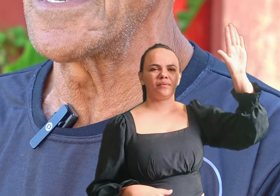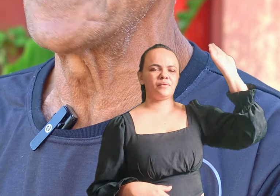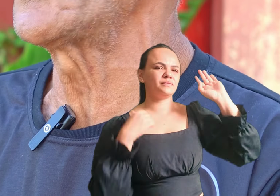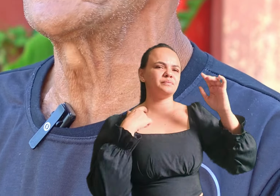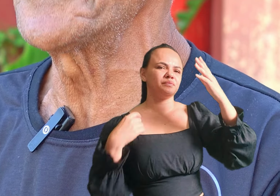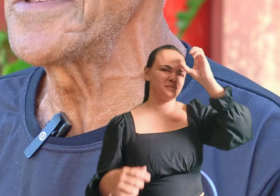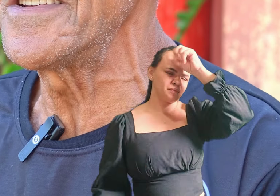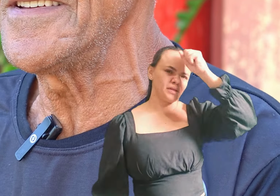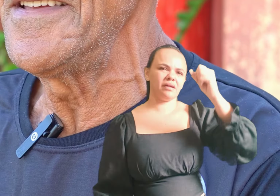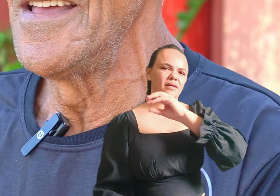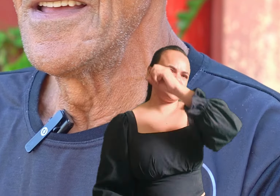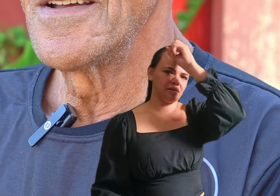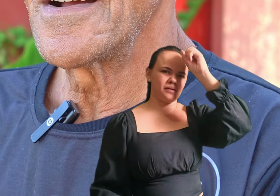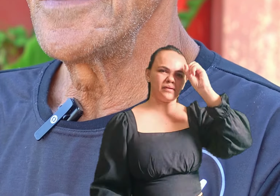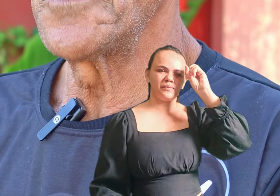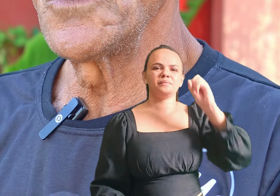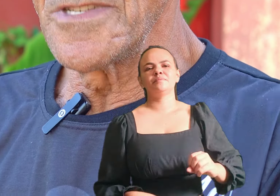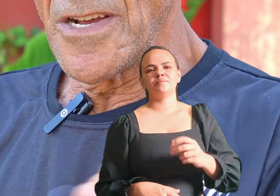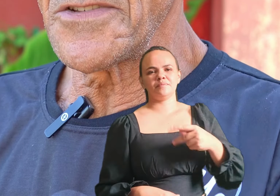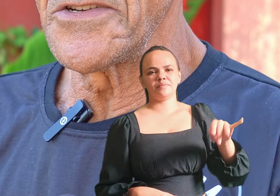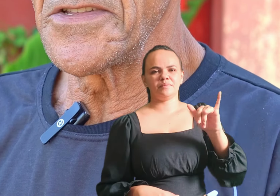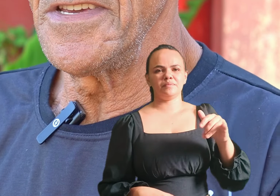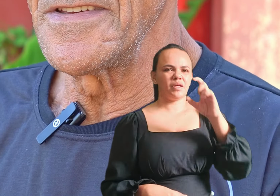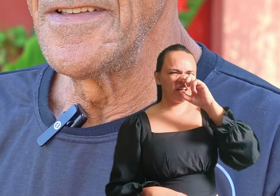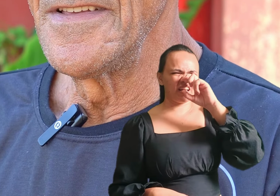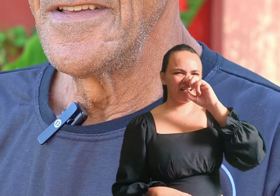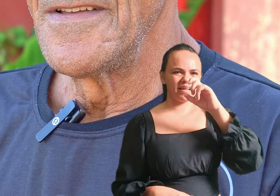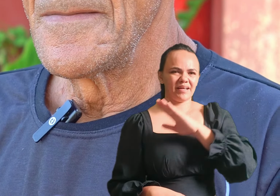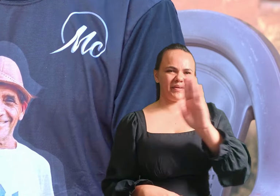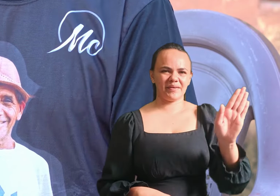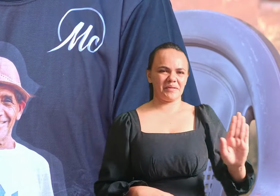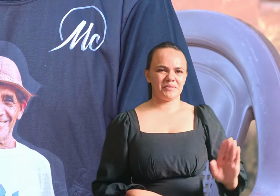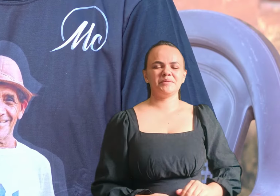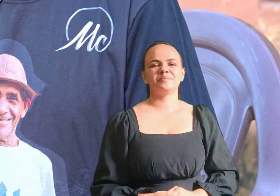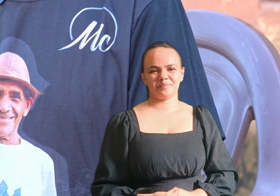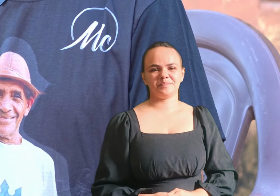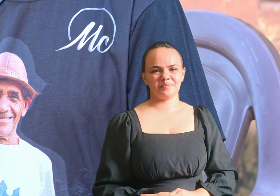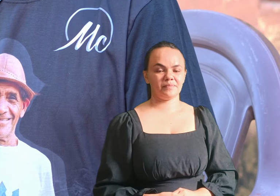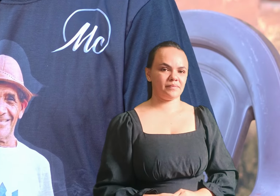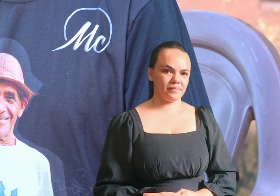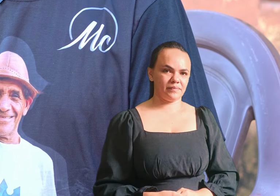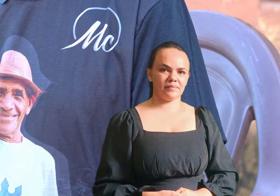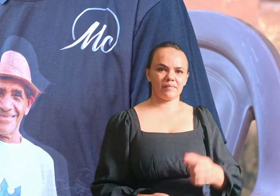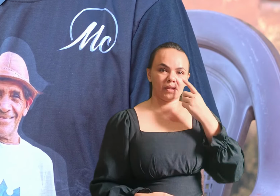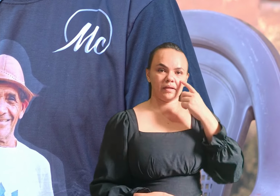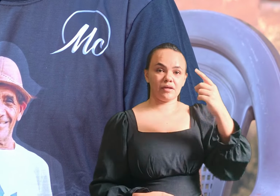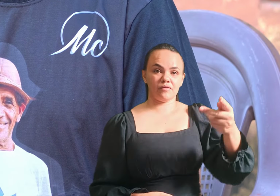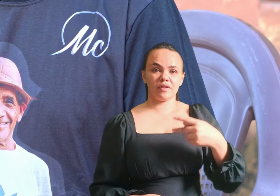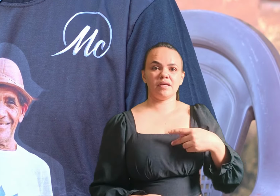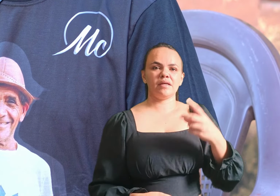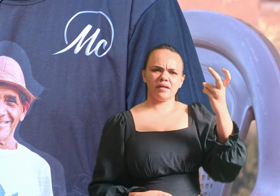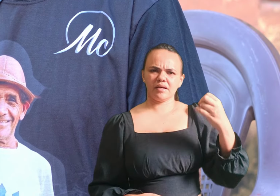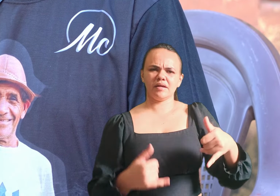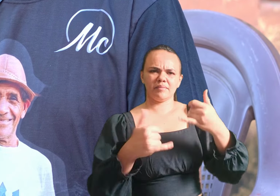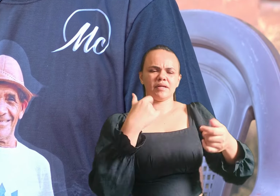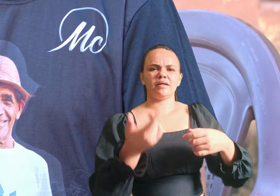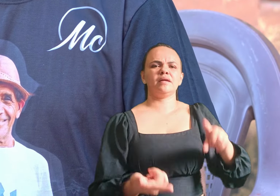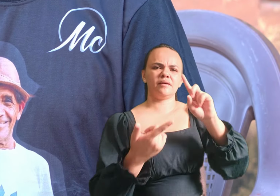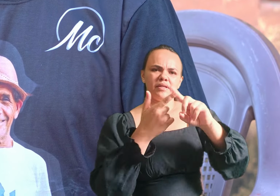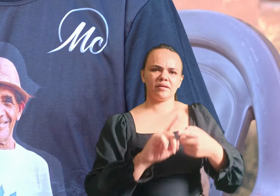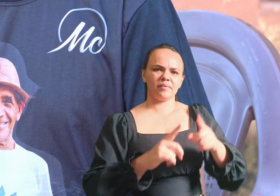os grandes a gente só assistia né aí por ir assistir aquela brincadeira né do maneiro pau aí